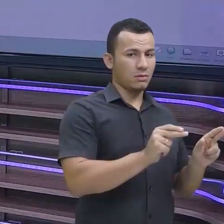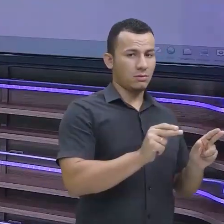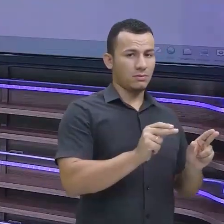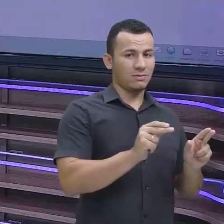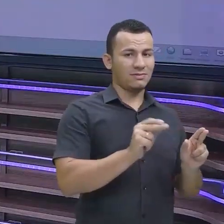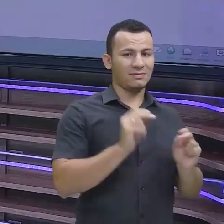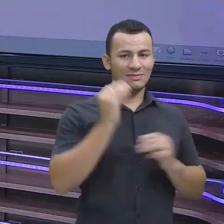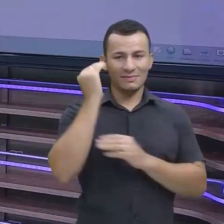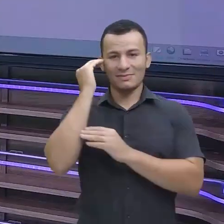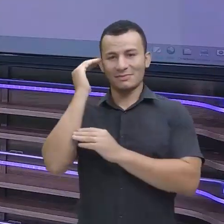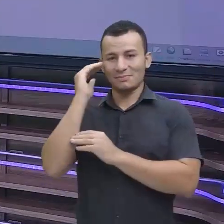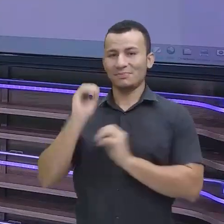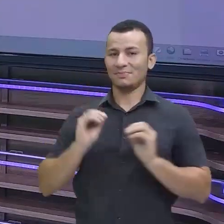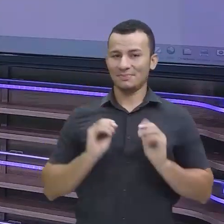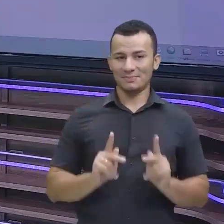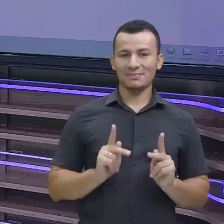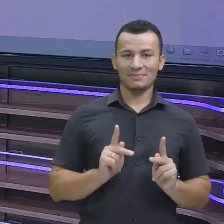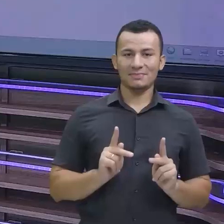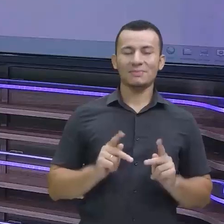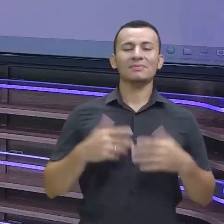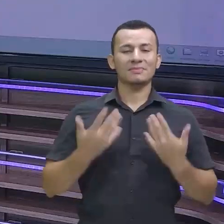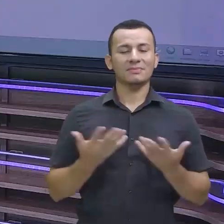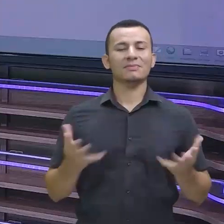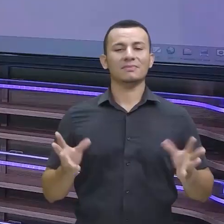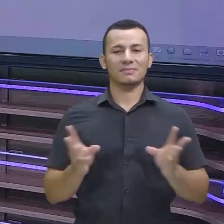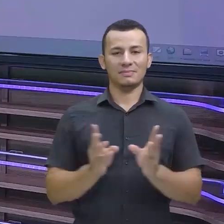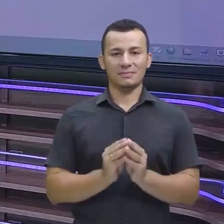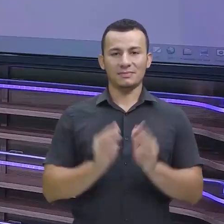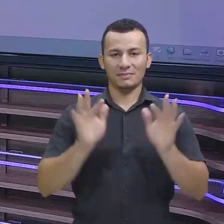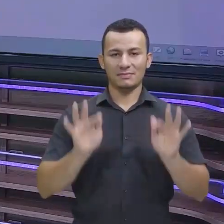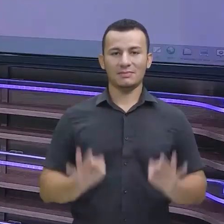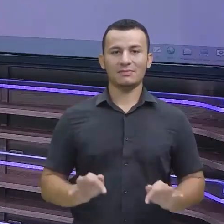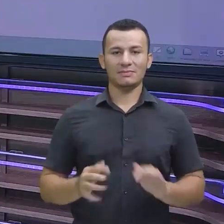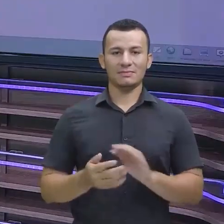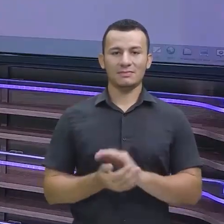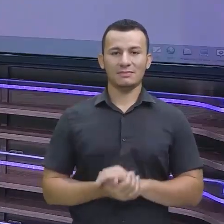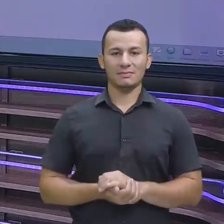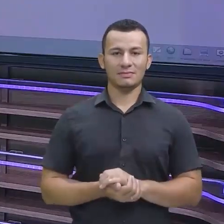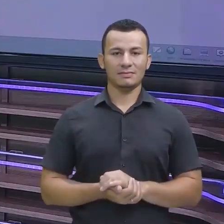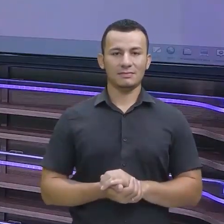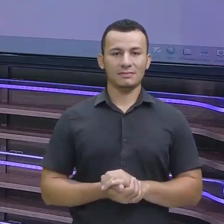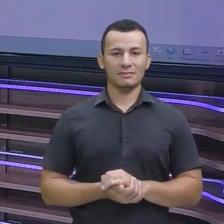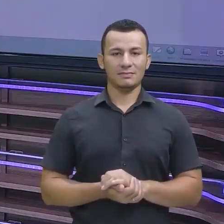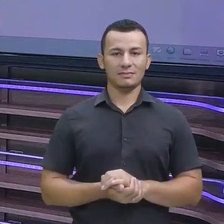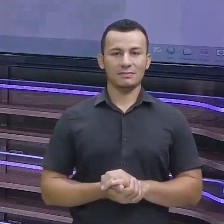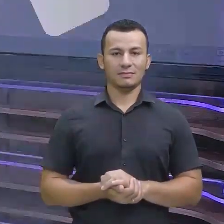Entendido? Muito bem. Então, vamos para as considerações finais.